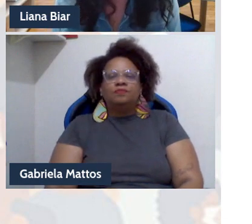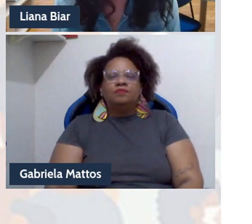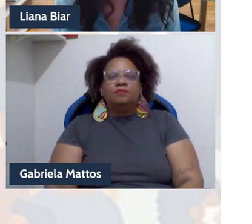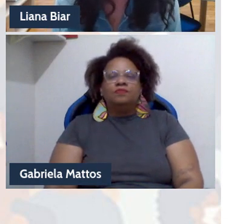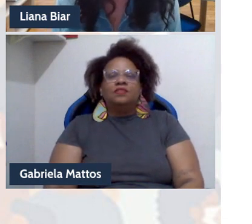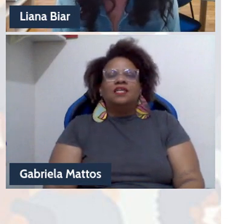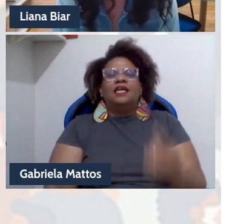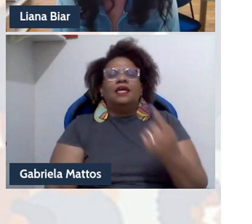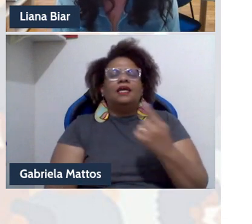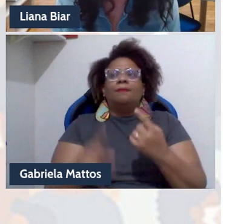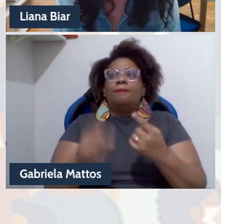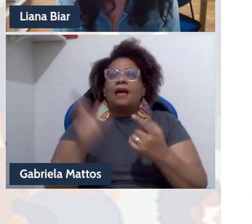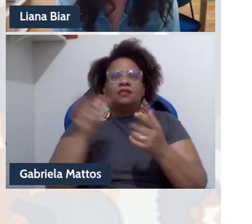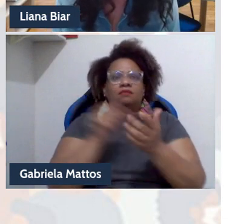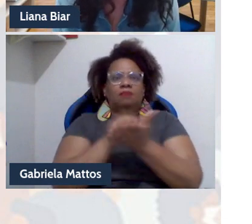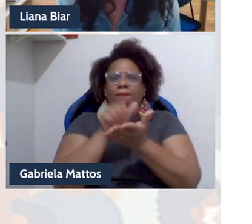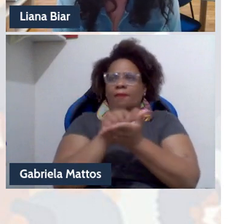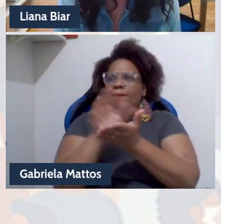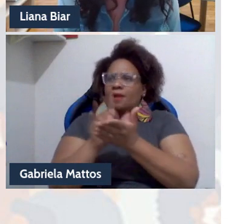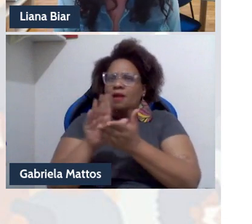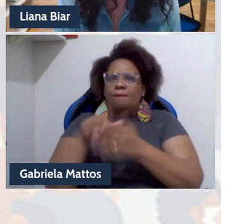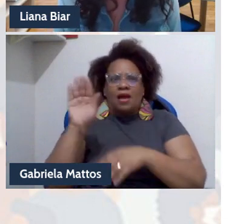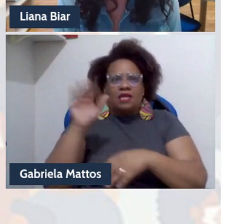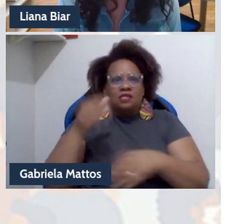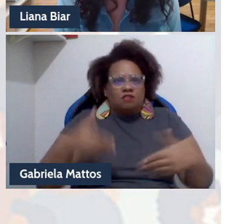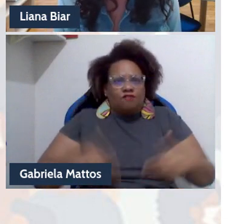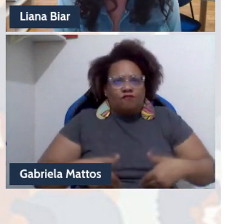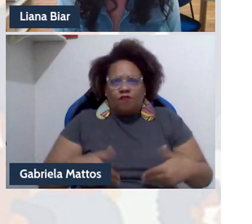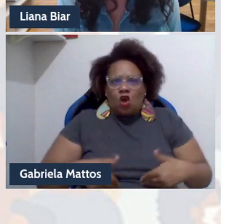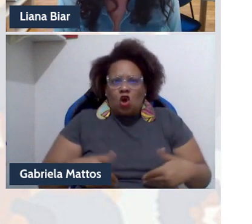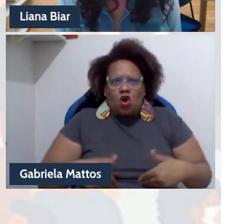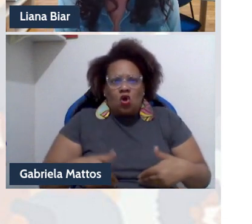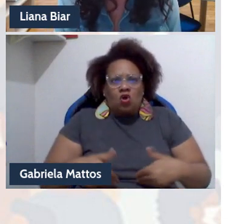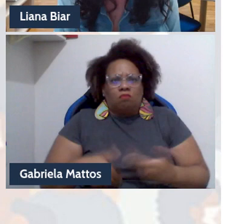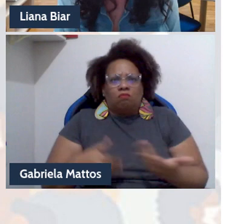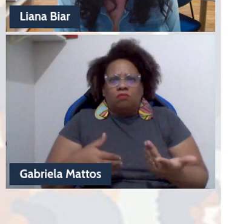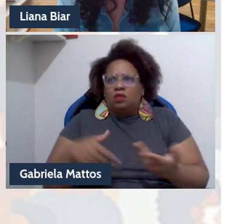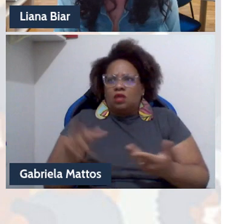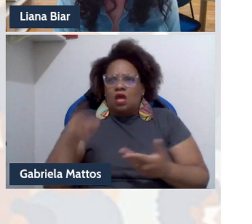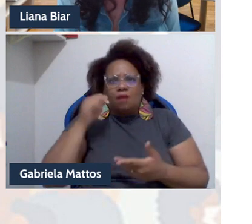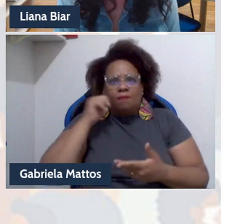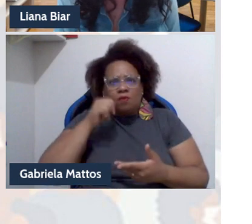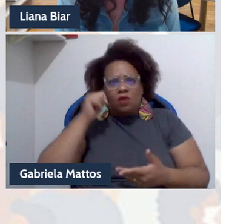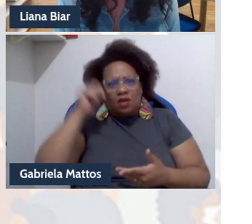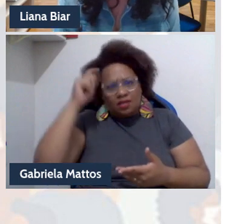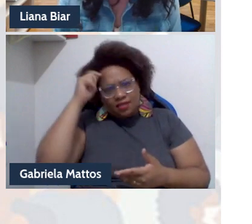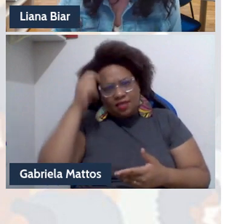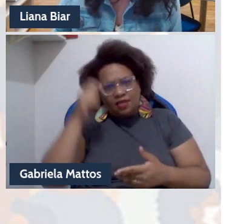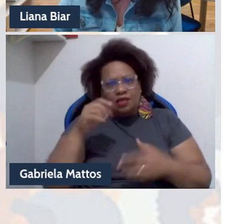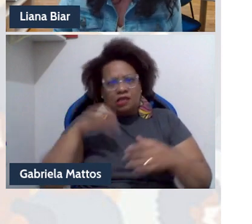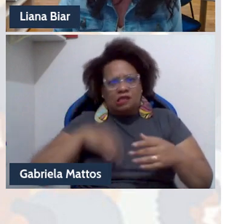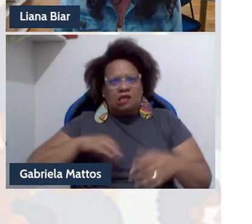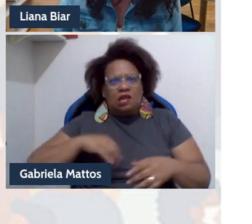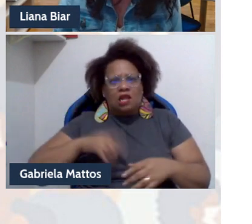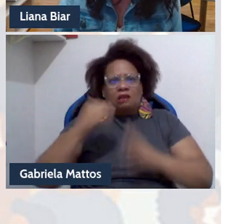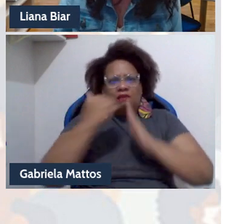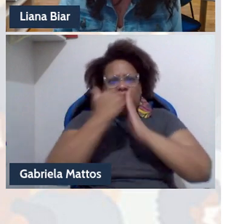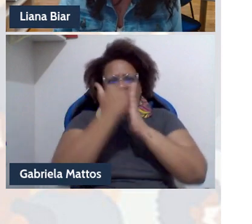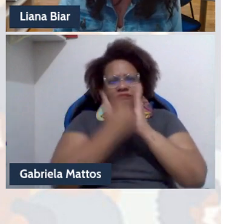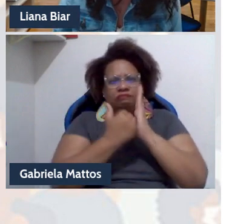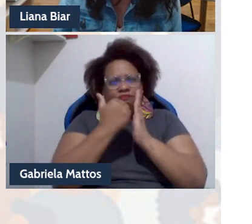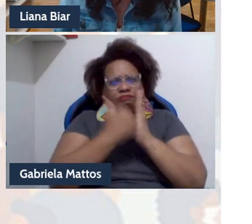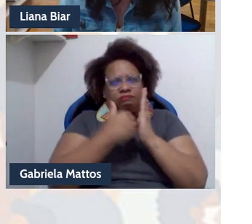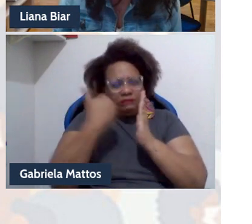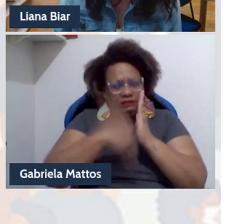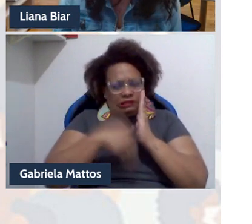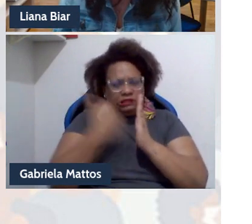seus empregos, as que mais passaram fome, as que mais tiveram a renda drasticamente diminuída e as que mais sofreram com